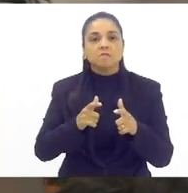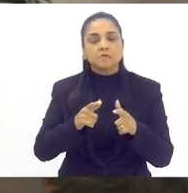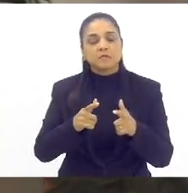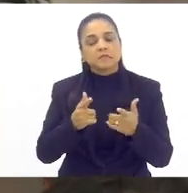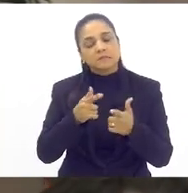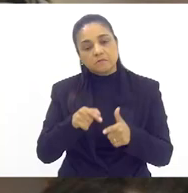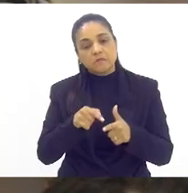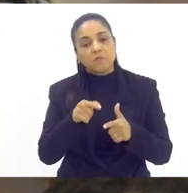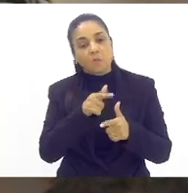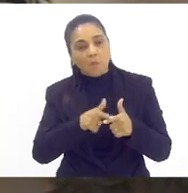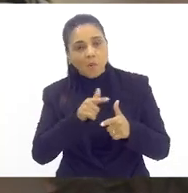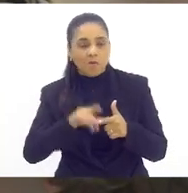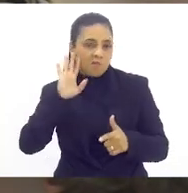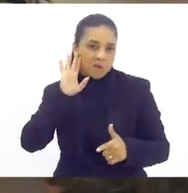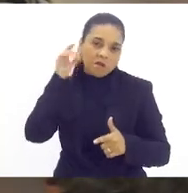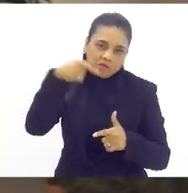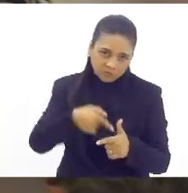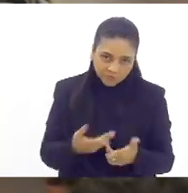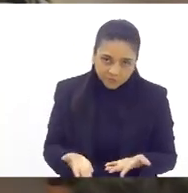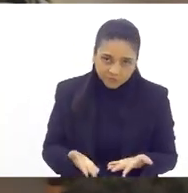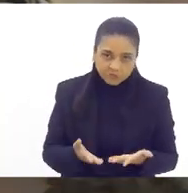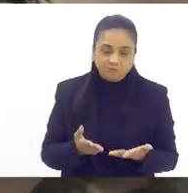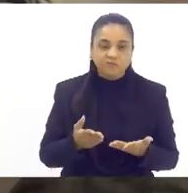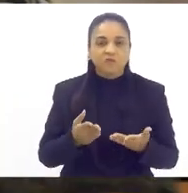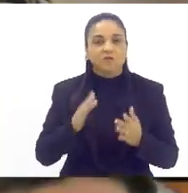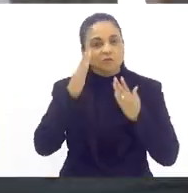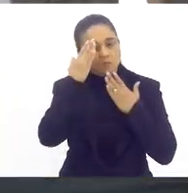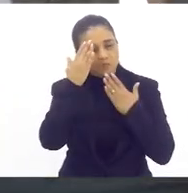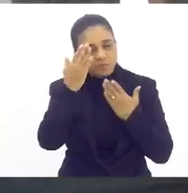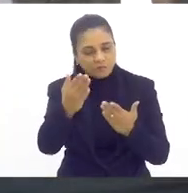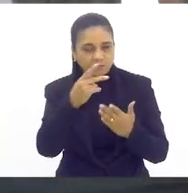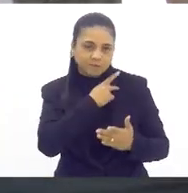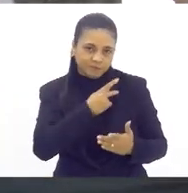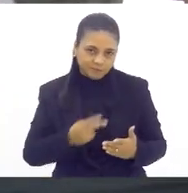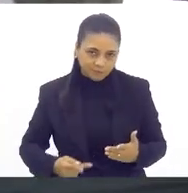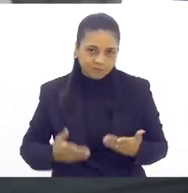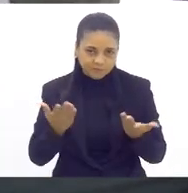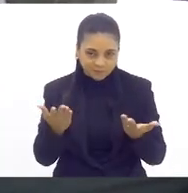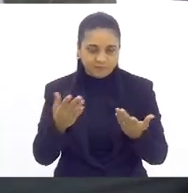seja finalmente resolvida Muito obrigado a todos